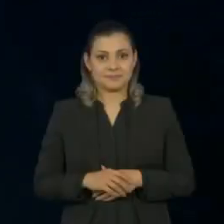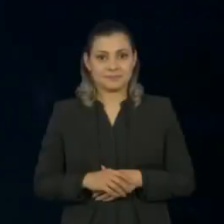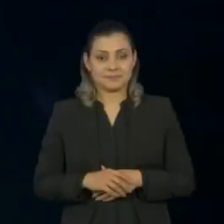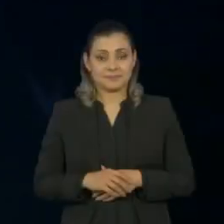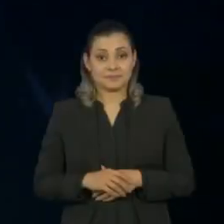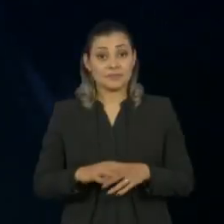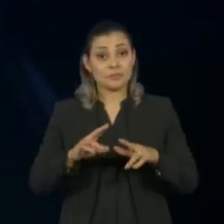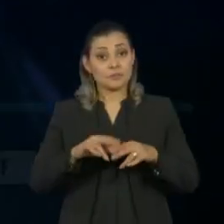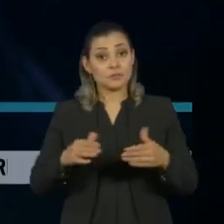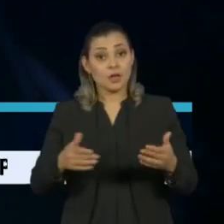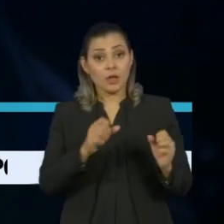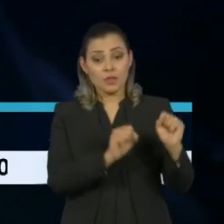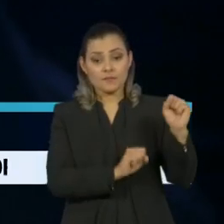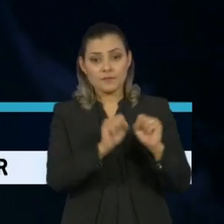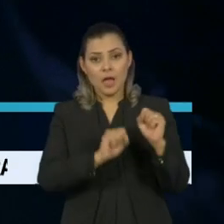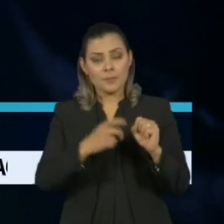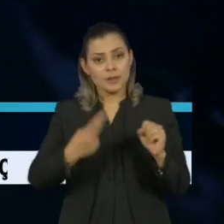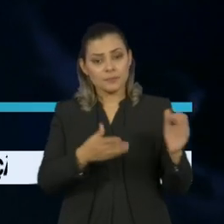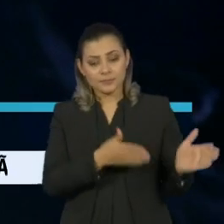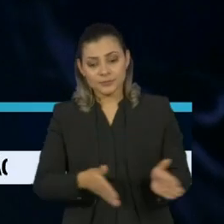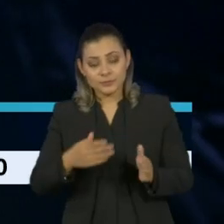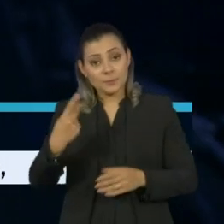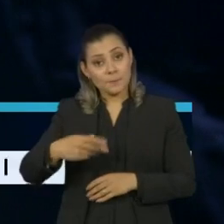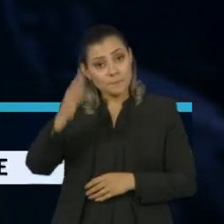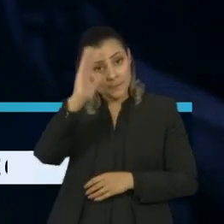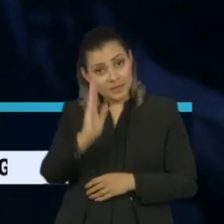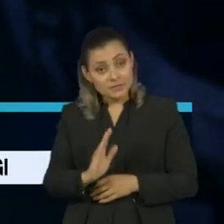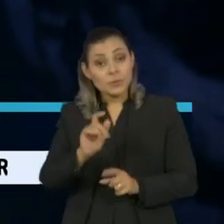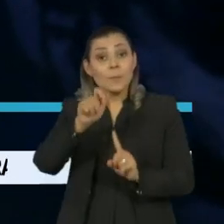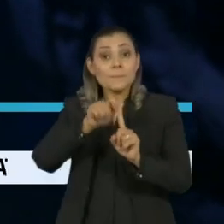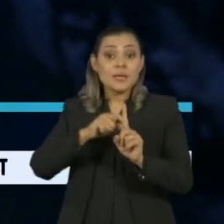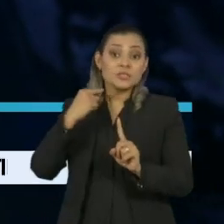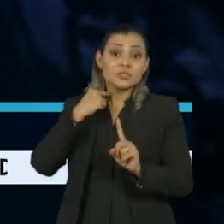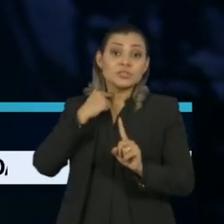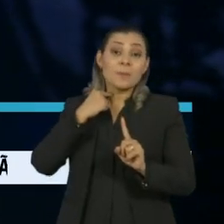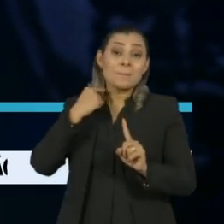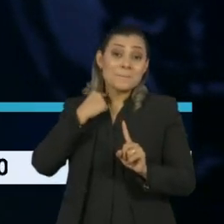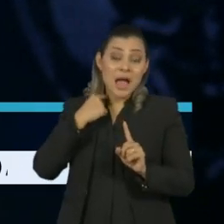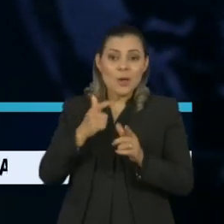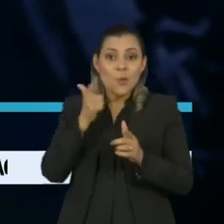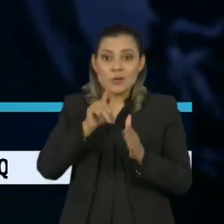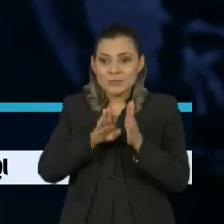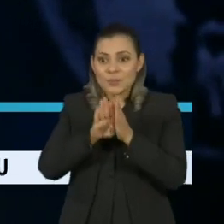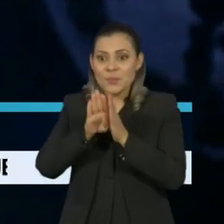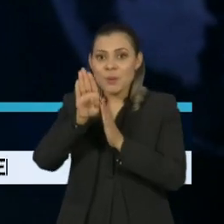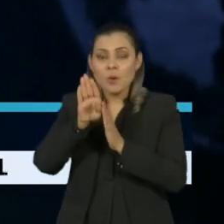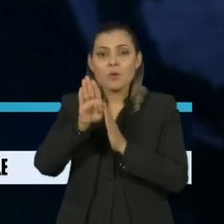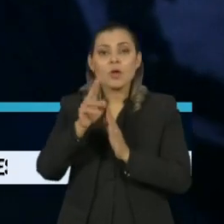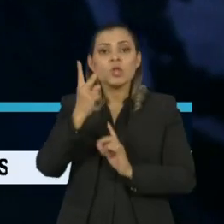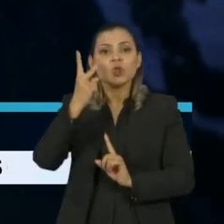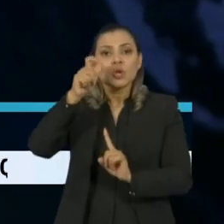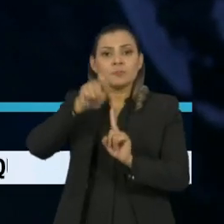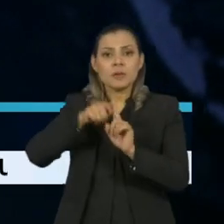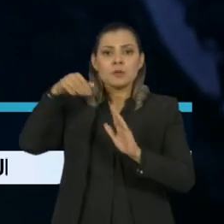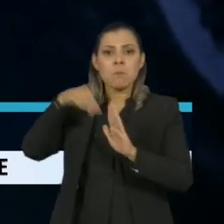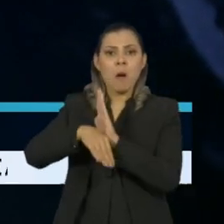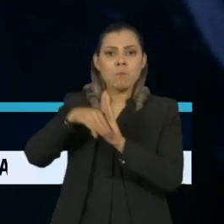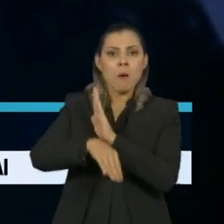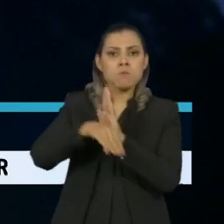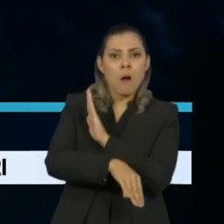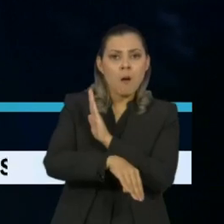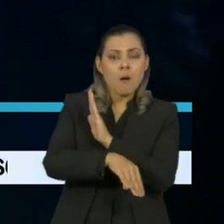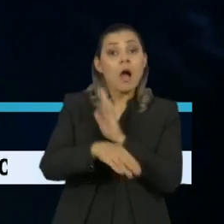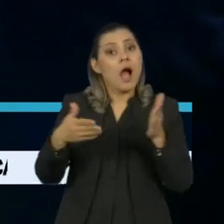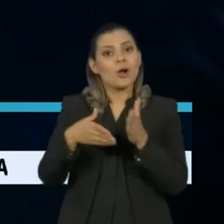A produção das fábricas brasileiras cresceu em maio após o tombo histórico em abril e 2 meses seguidos de quedas significativas por causa